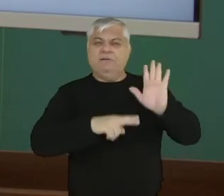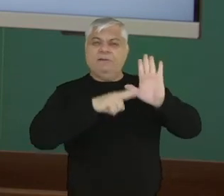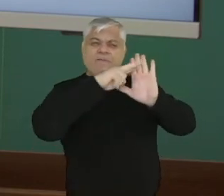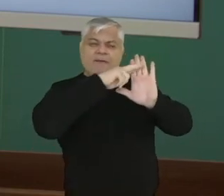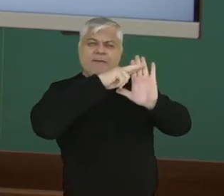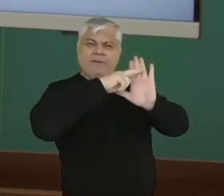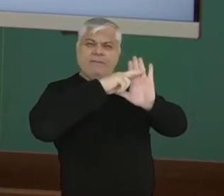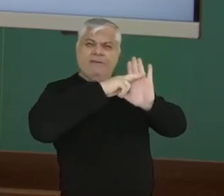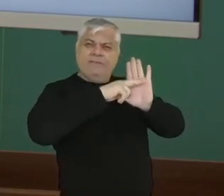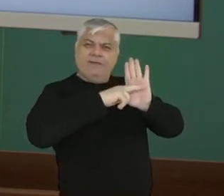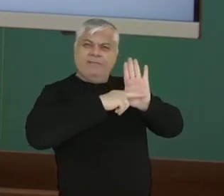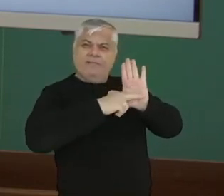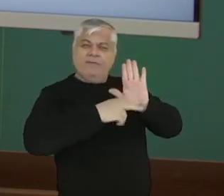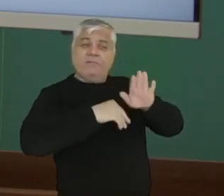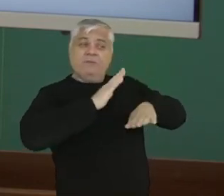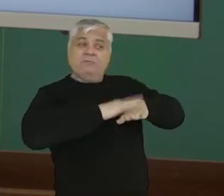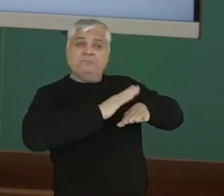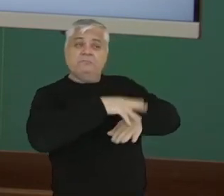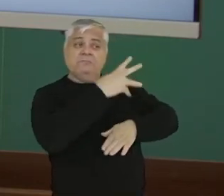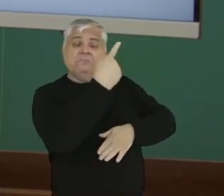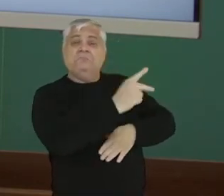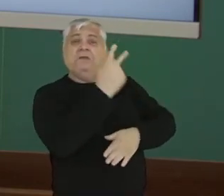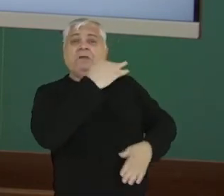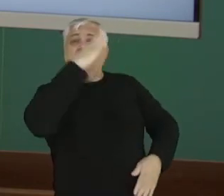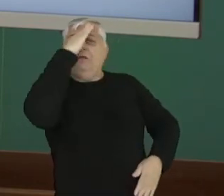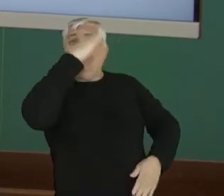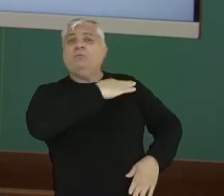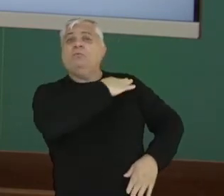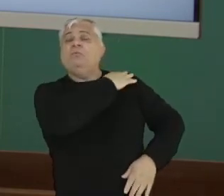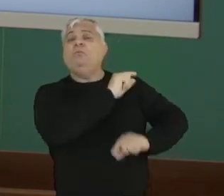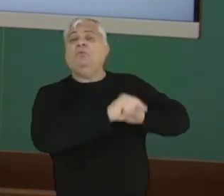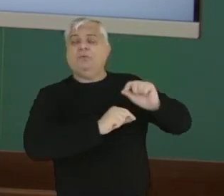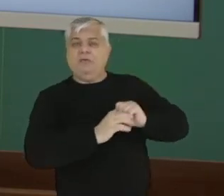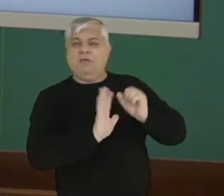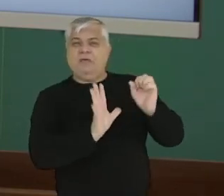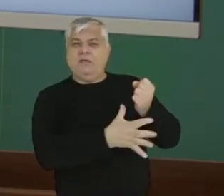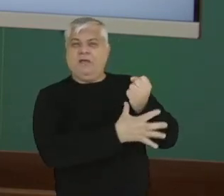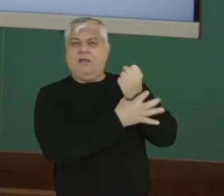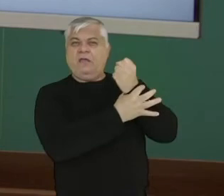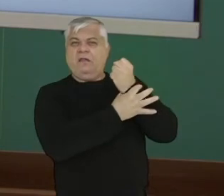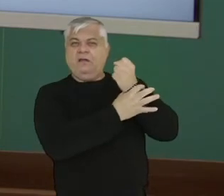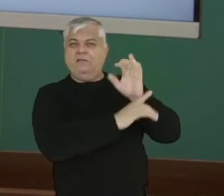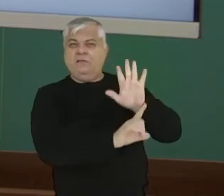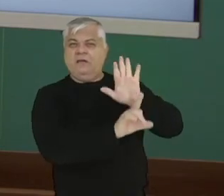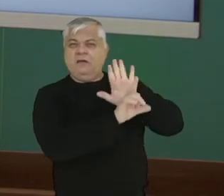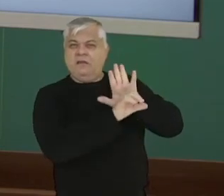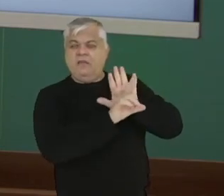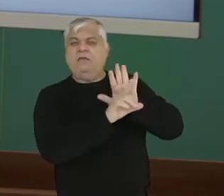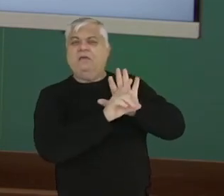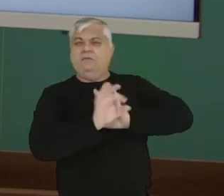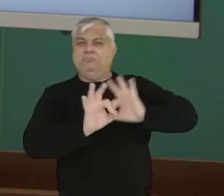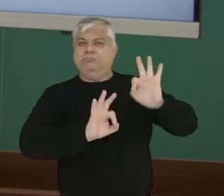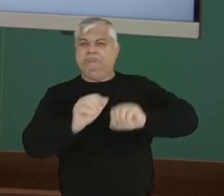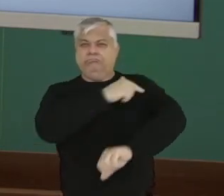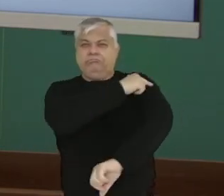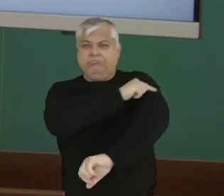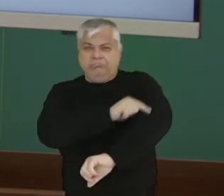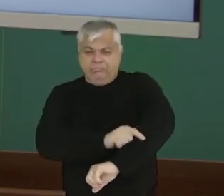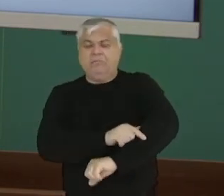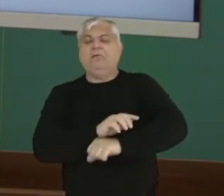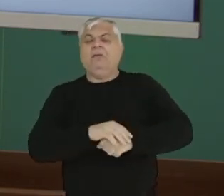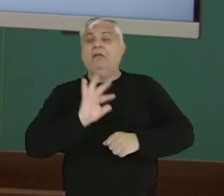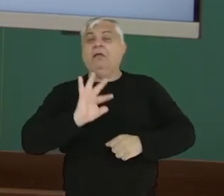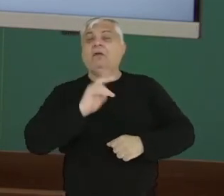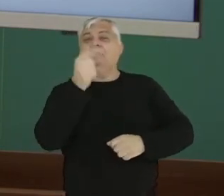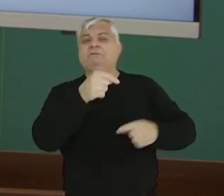emprego das Forças Armadas, estabelecendo que a garantia da lei e da ordem ocorrerá de acordo com